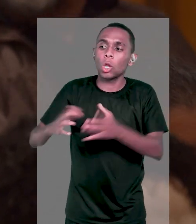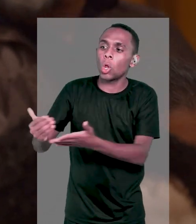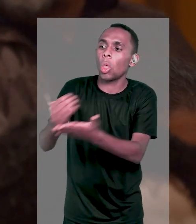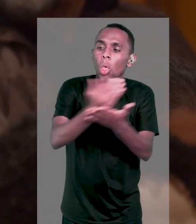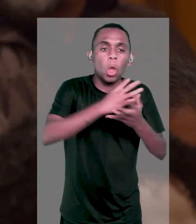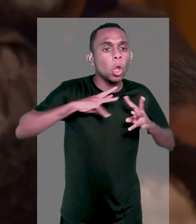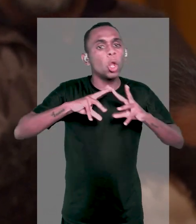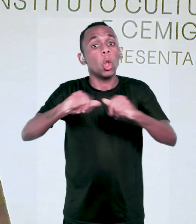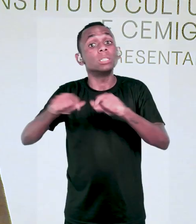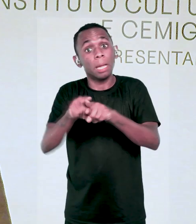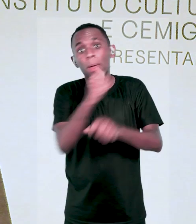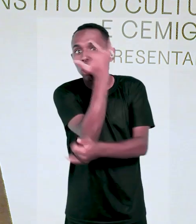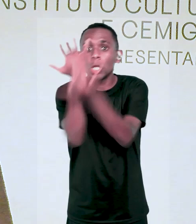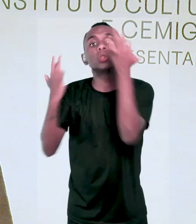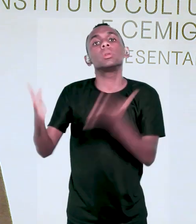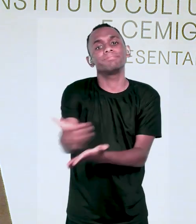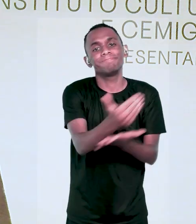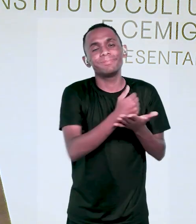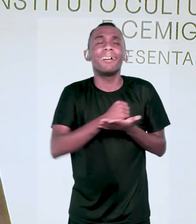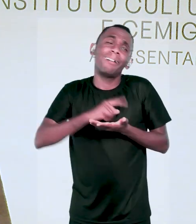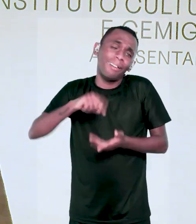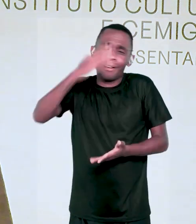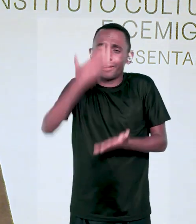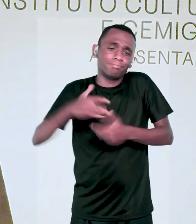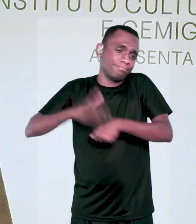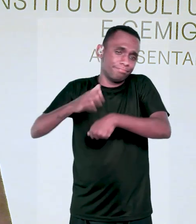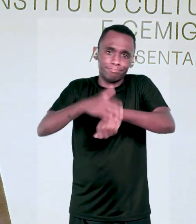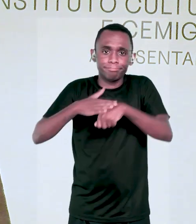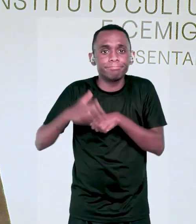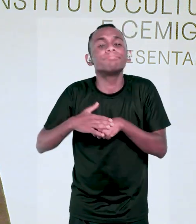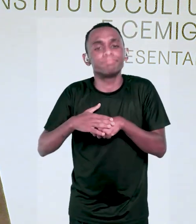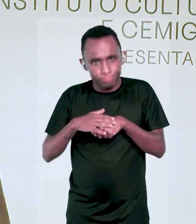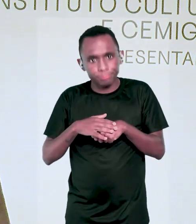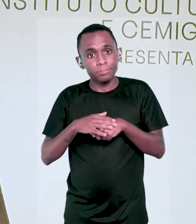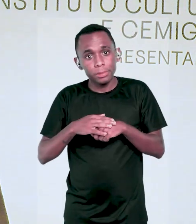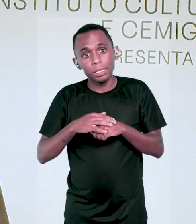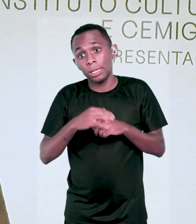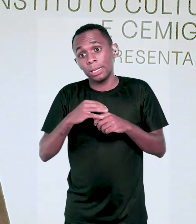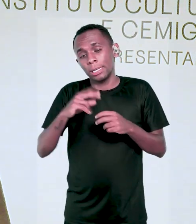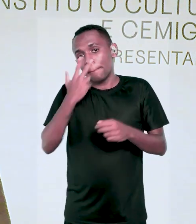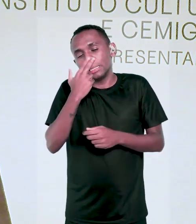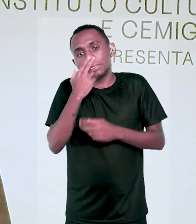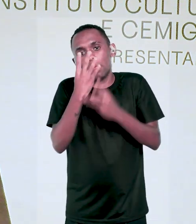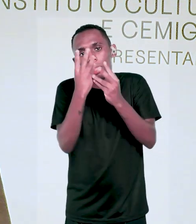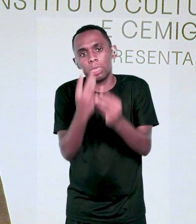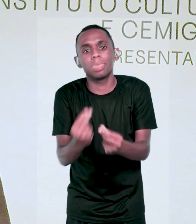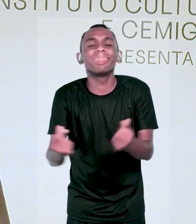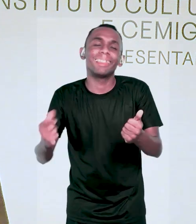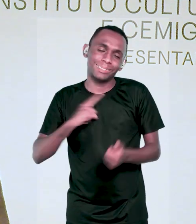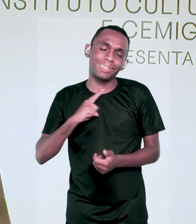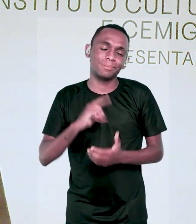conhecimentos objetivos e dominar o mundo material incluindo aí o mundo natural essa